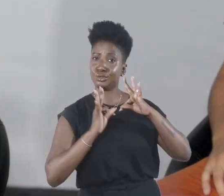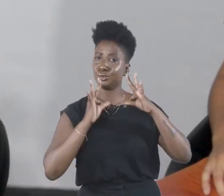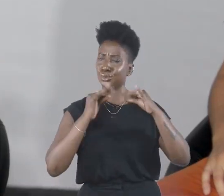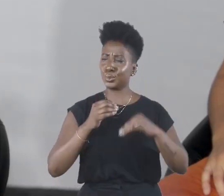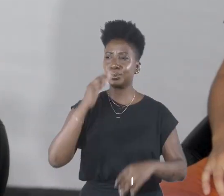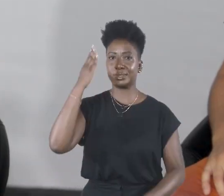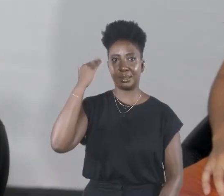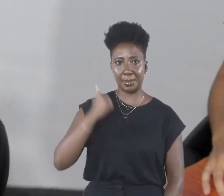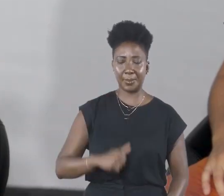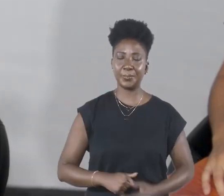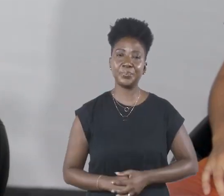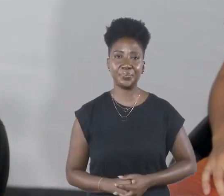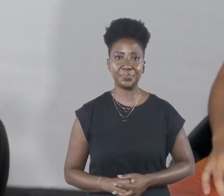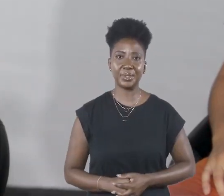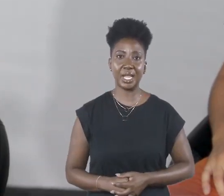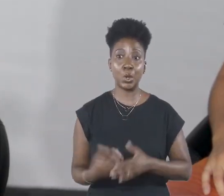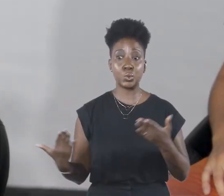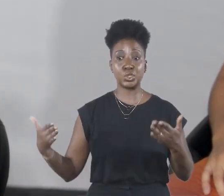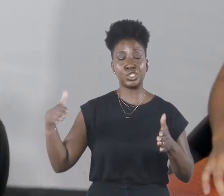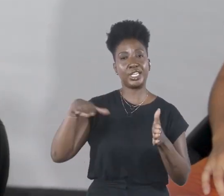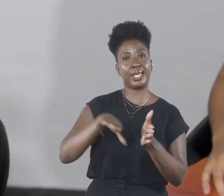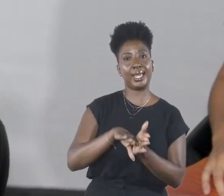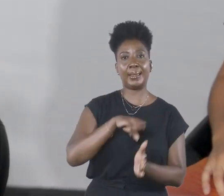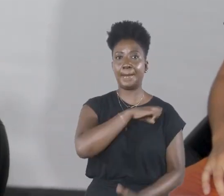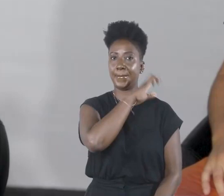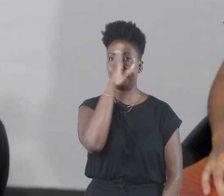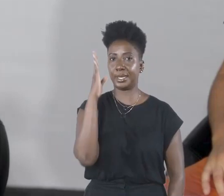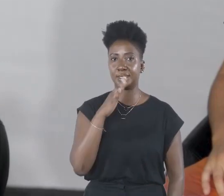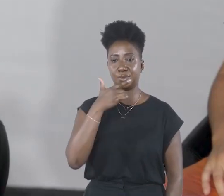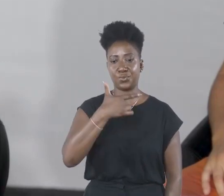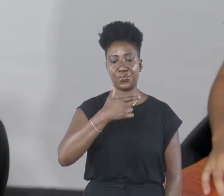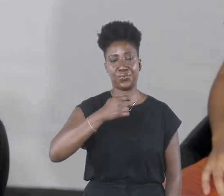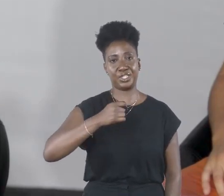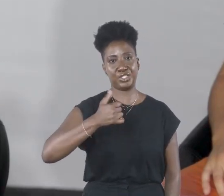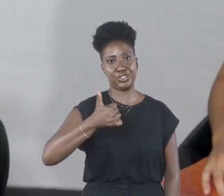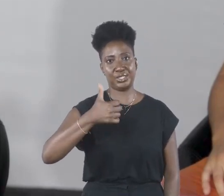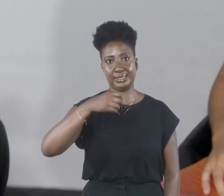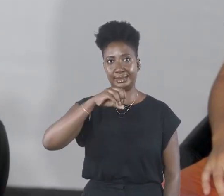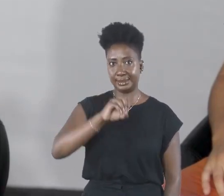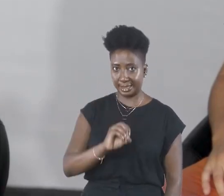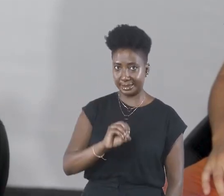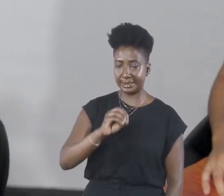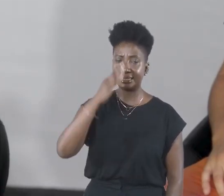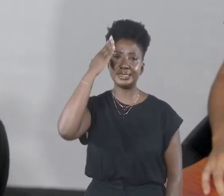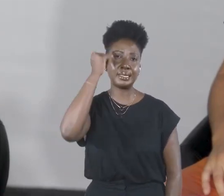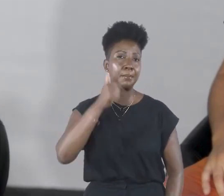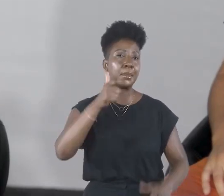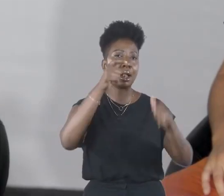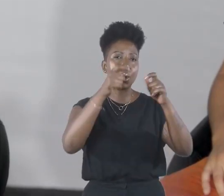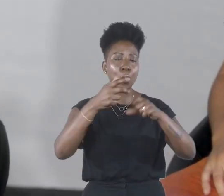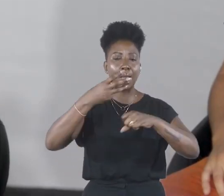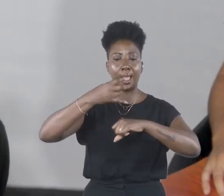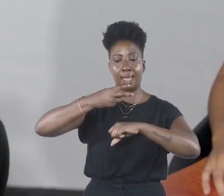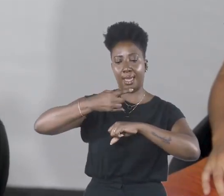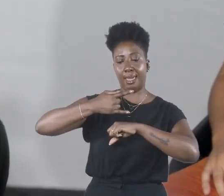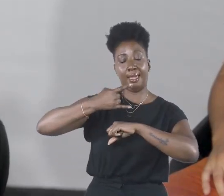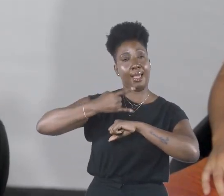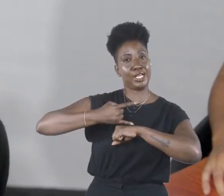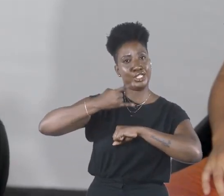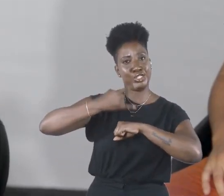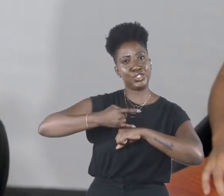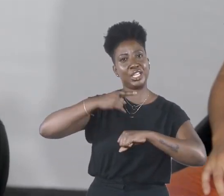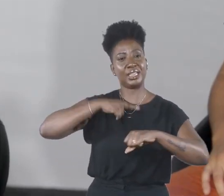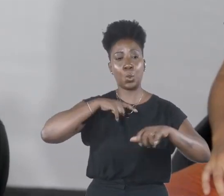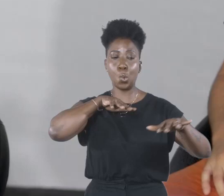todos que estão aqui. Eu cheguei no Brasil em 2010. E para quem sabe, no Haiti teve um terremoto